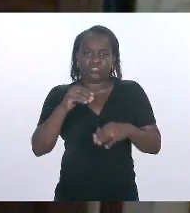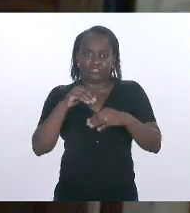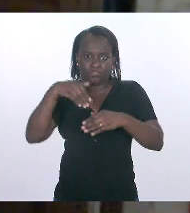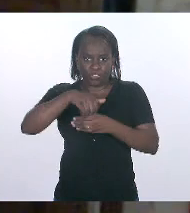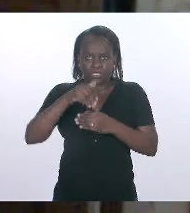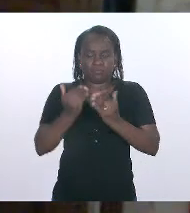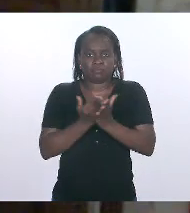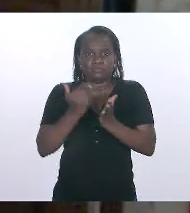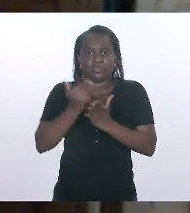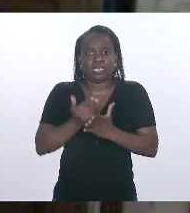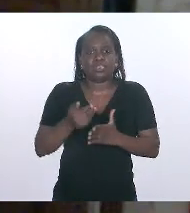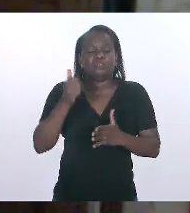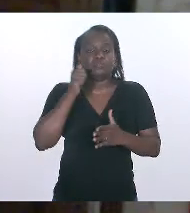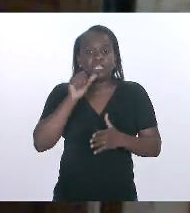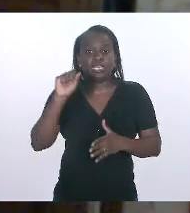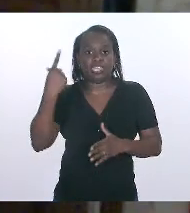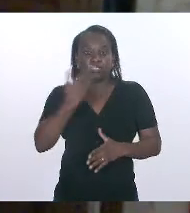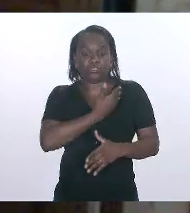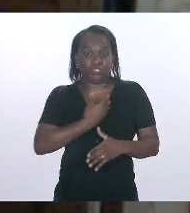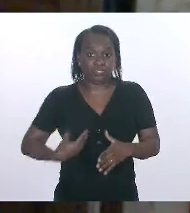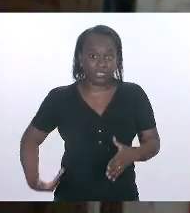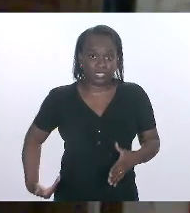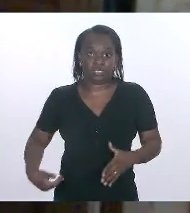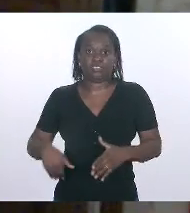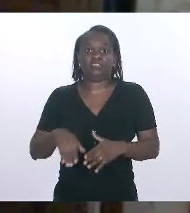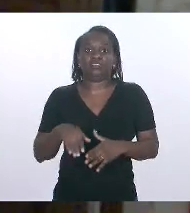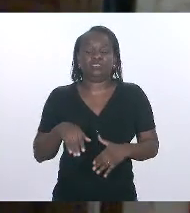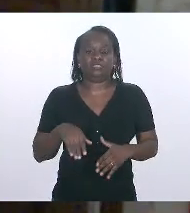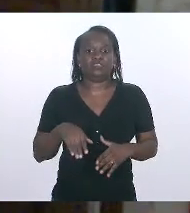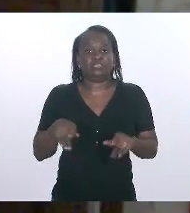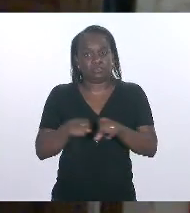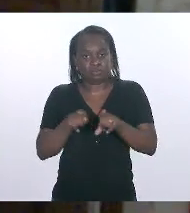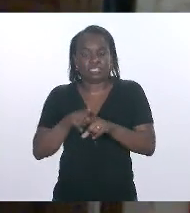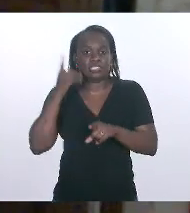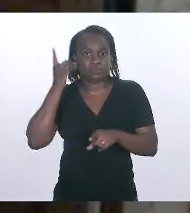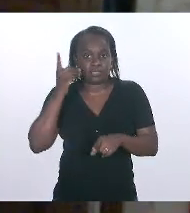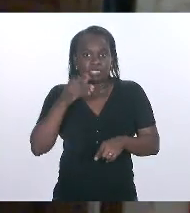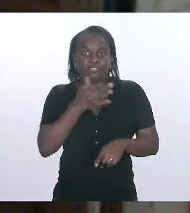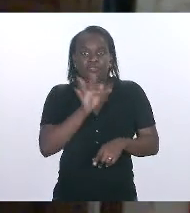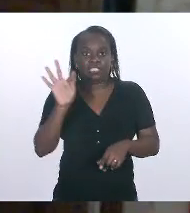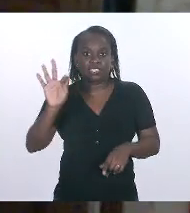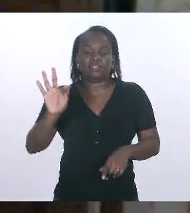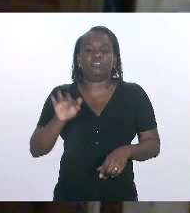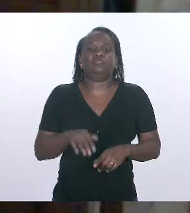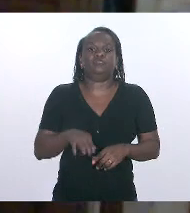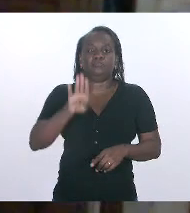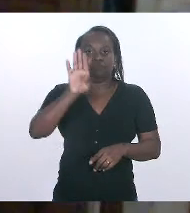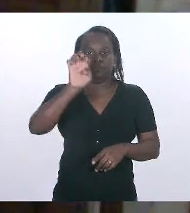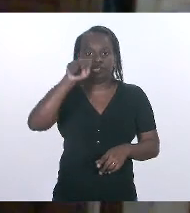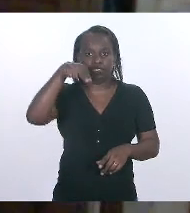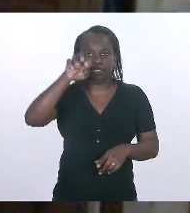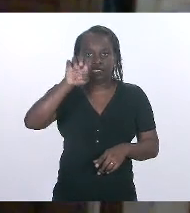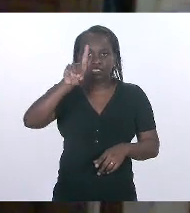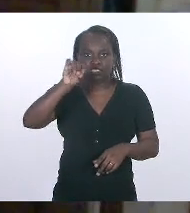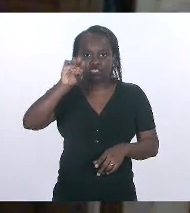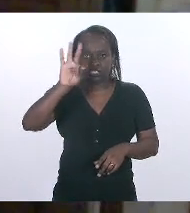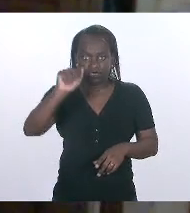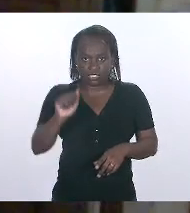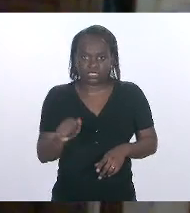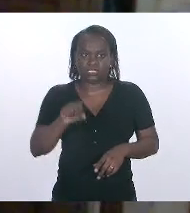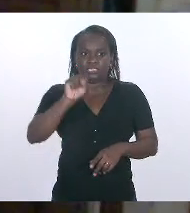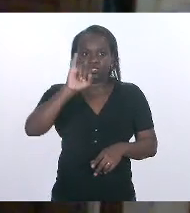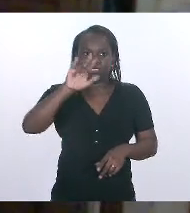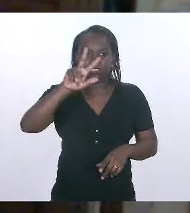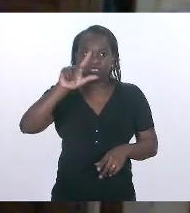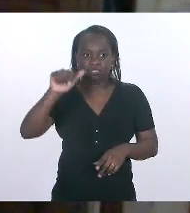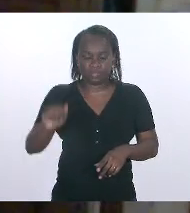frente da ex-governadora e deputada federal Benedita da Silva,